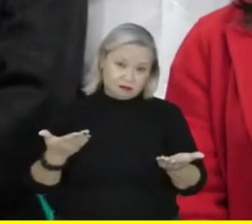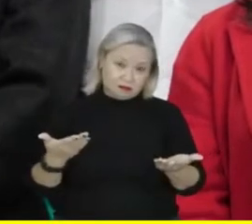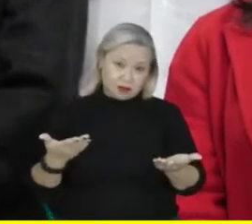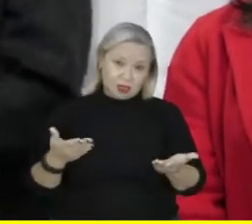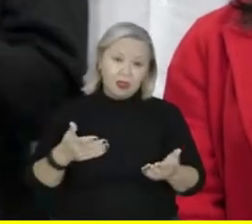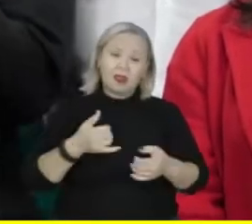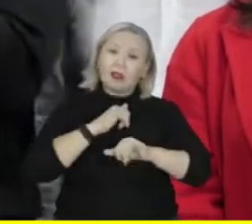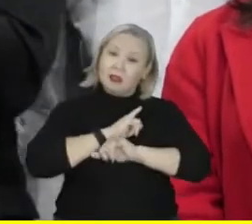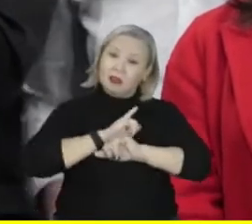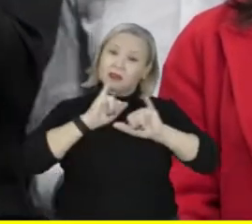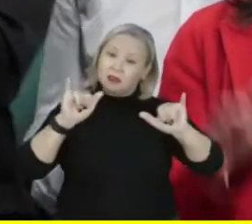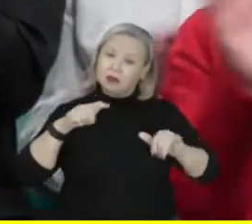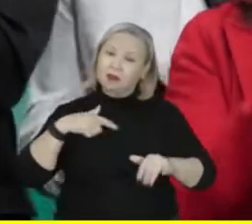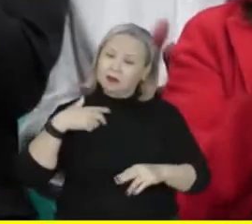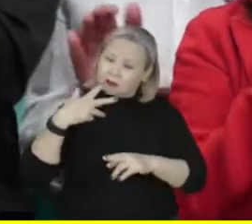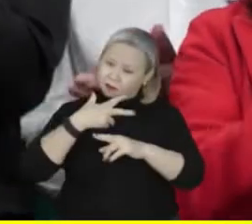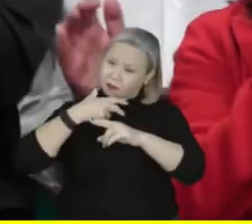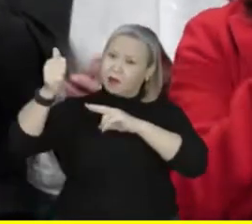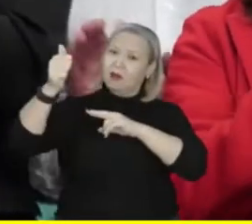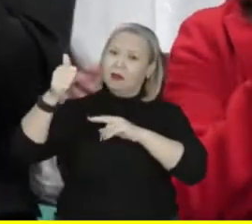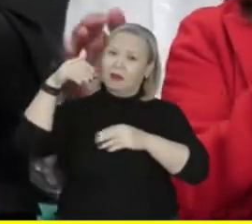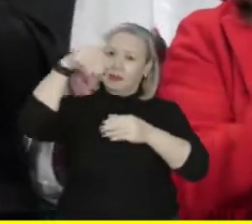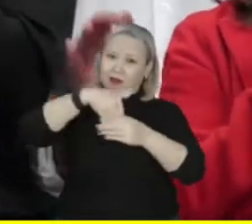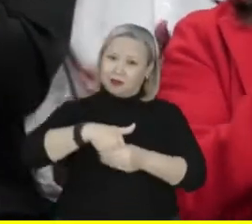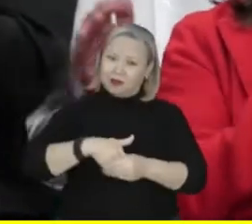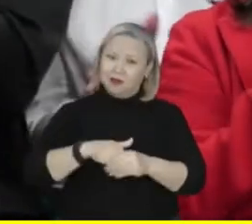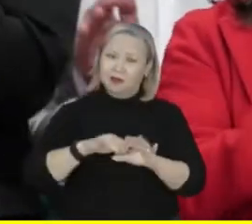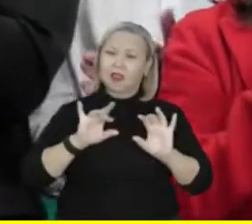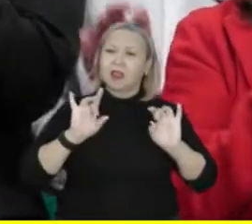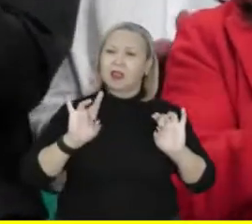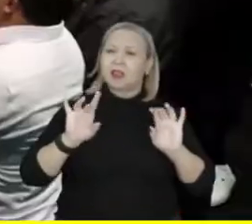essas eleições é apenas uma